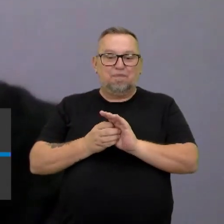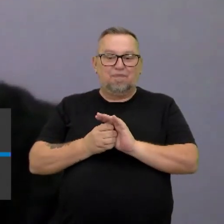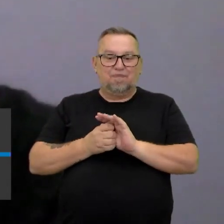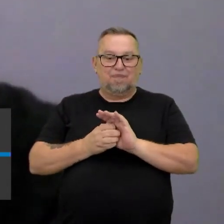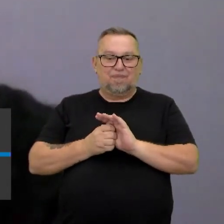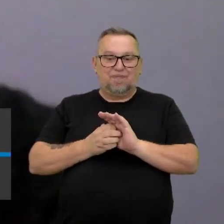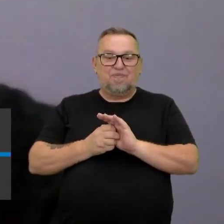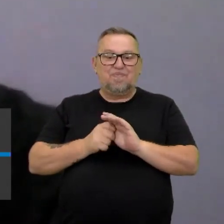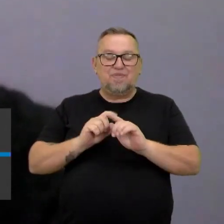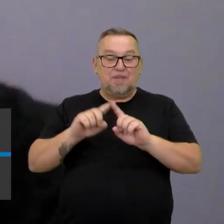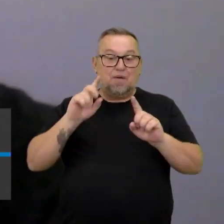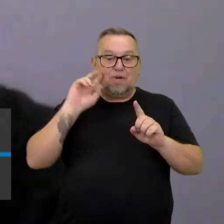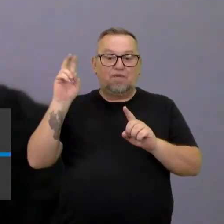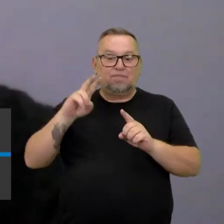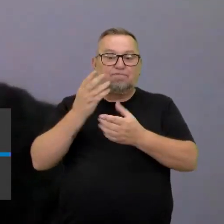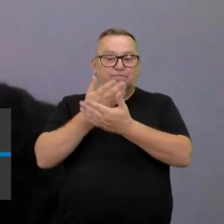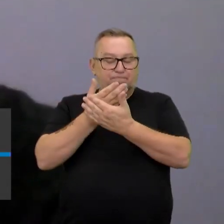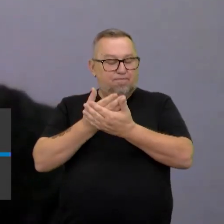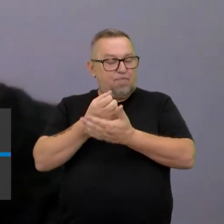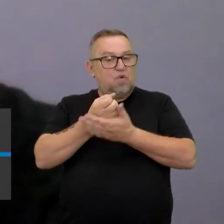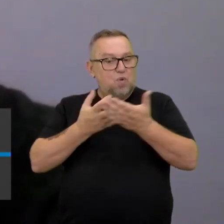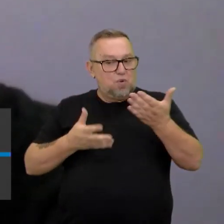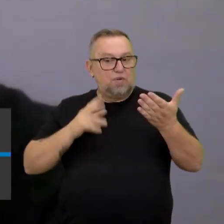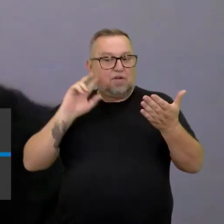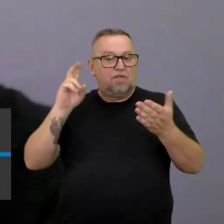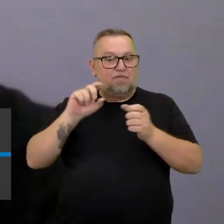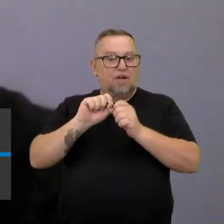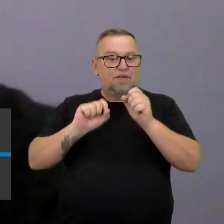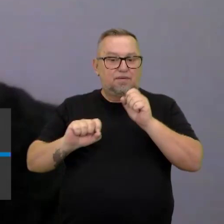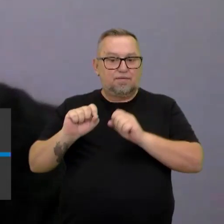aí, mas olha só o pessoal respondendo aí em peso aí,